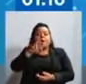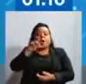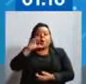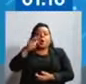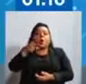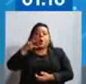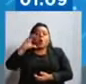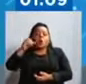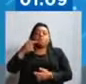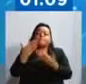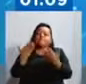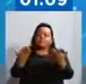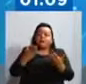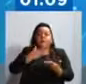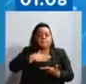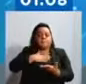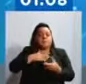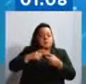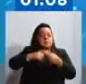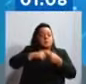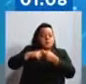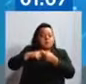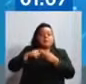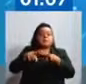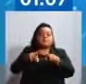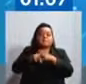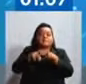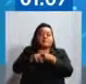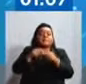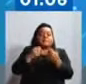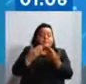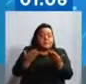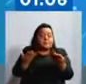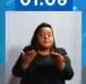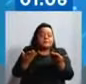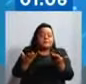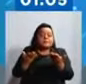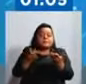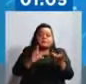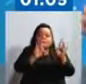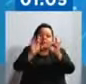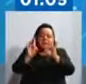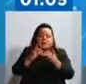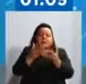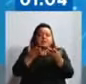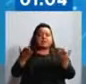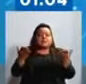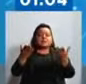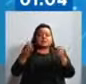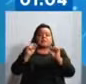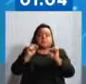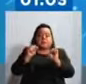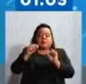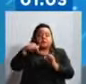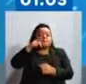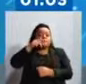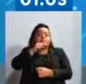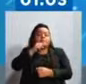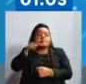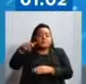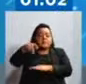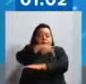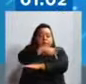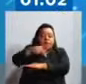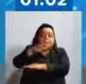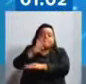excelente trabalho em todo o Estado de Rondônia, especialmente em Porto Velho. Por exemplo, o Estado de Belmont está sendo asfaltado depois de 40 anos.